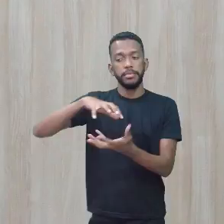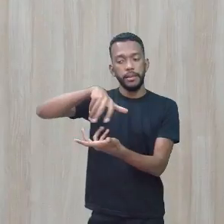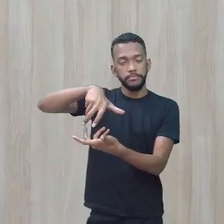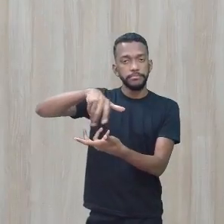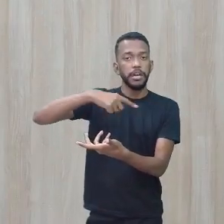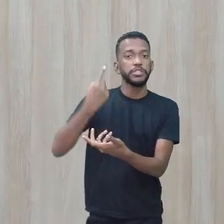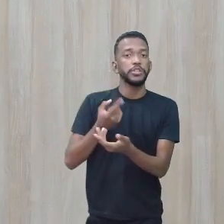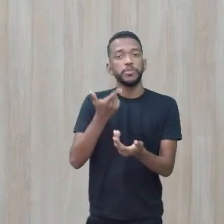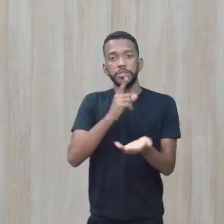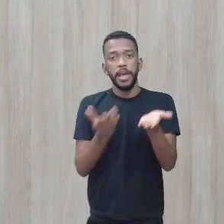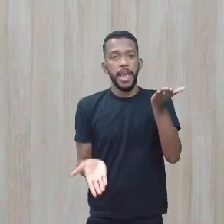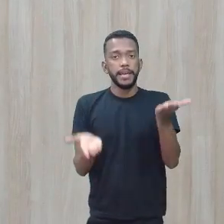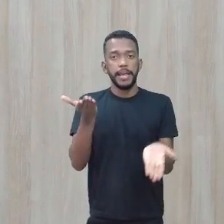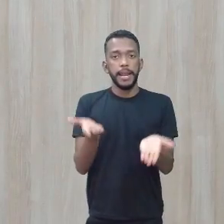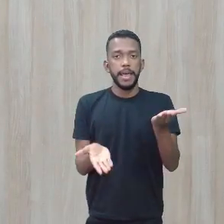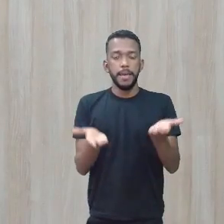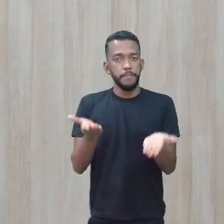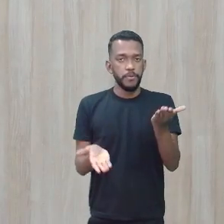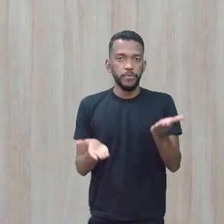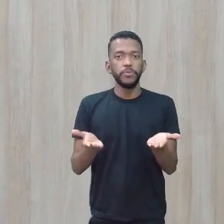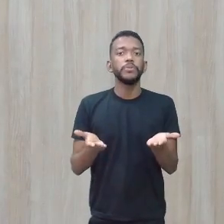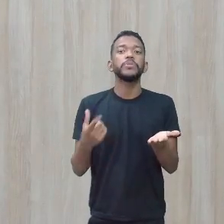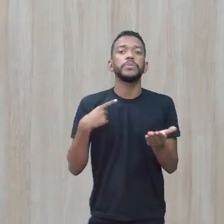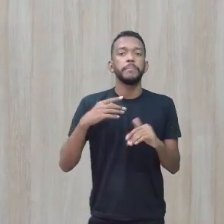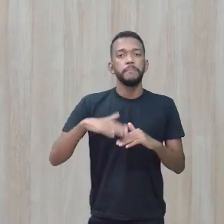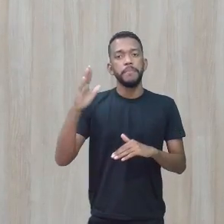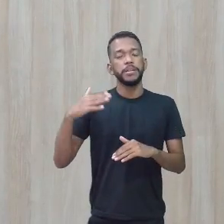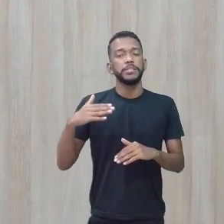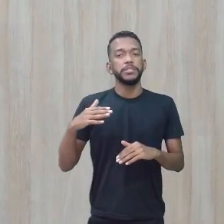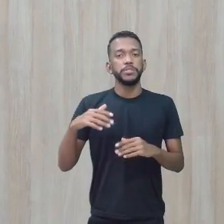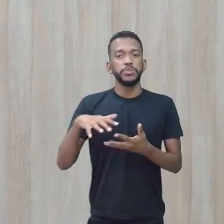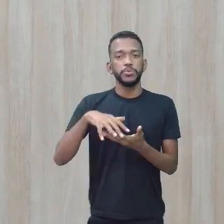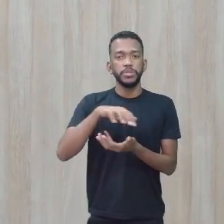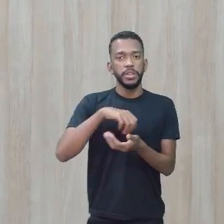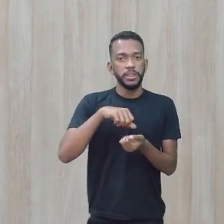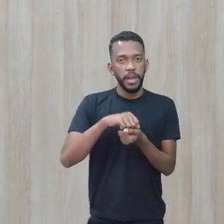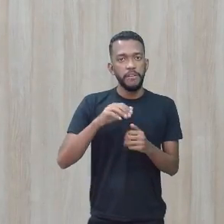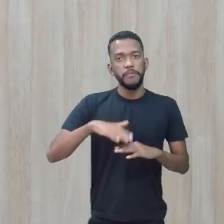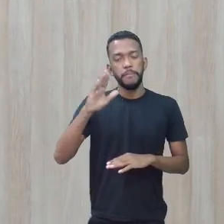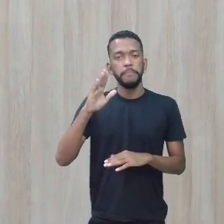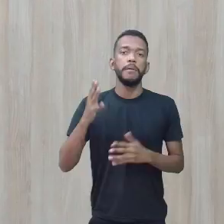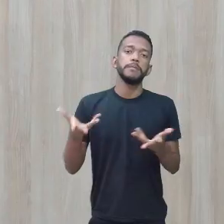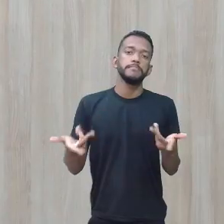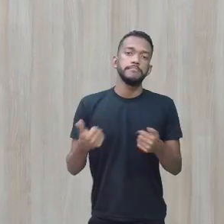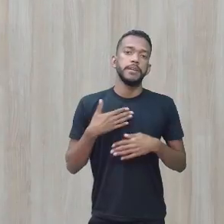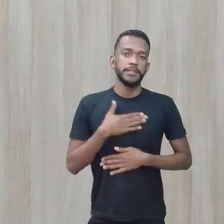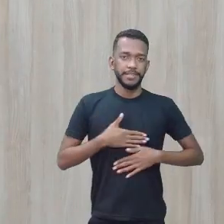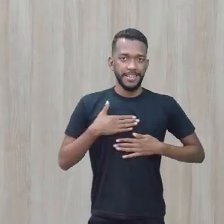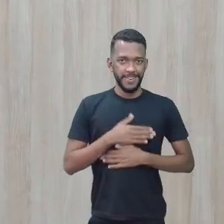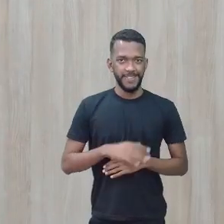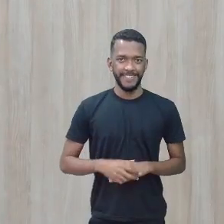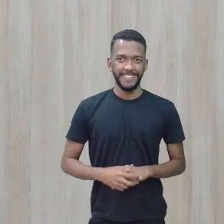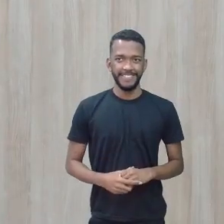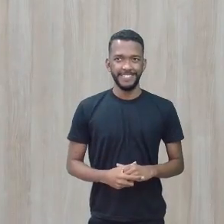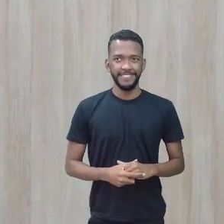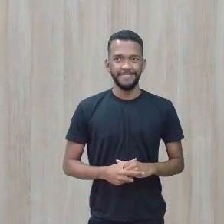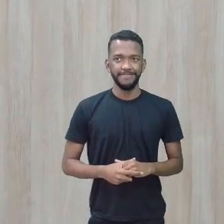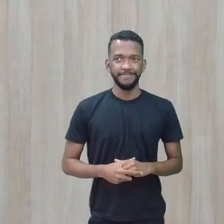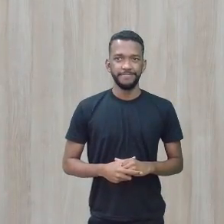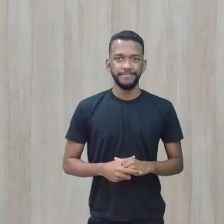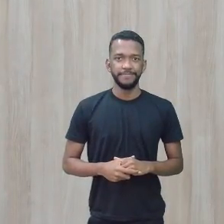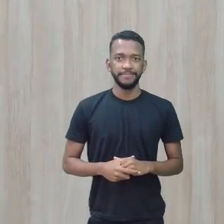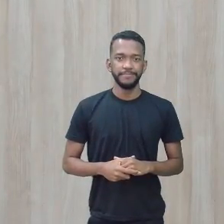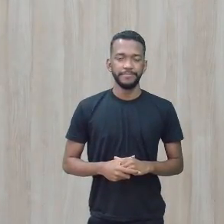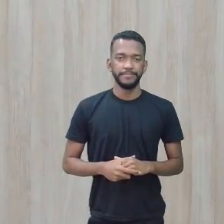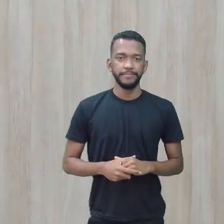viver num equilíbrio ecológico, de uma forma mais sustentável, de uma forma mais prazerosa, certo?